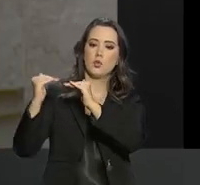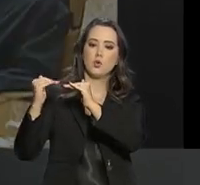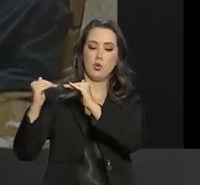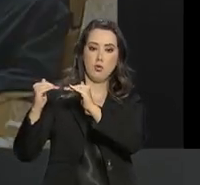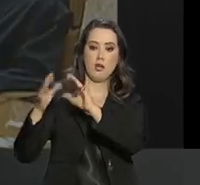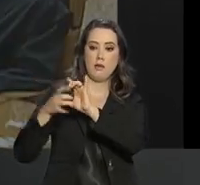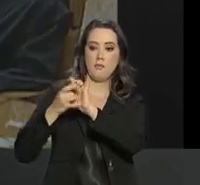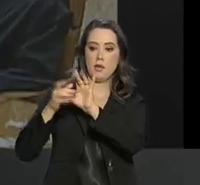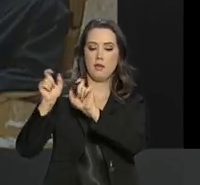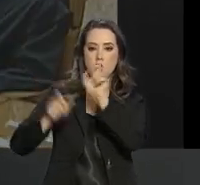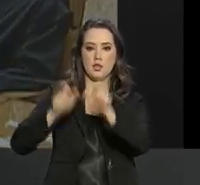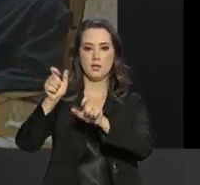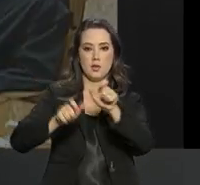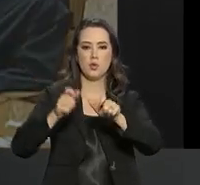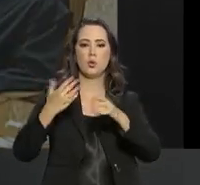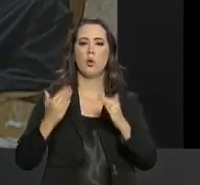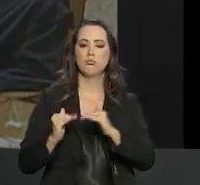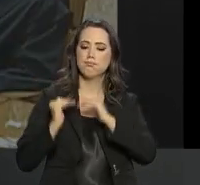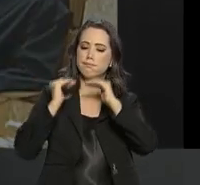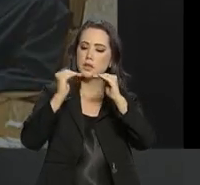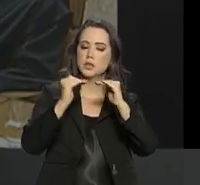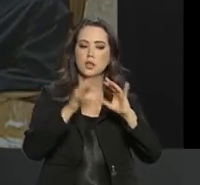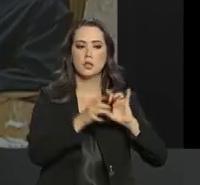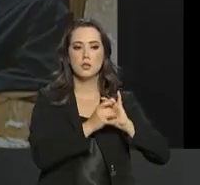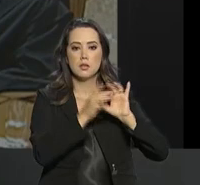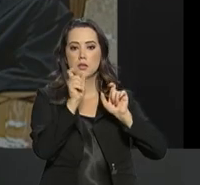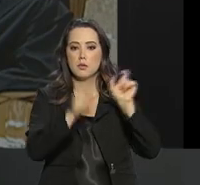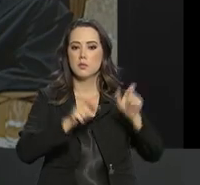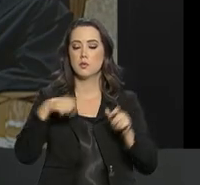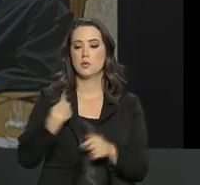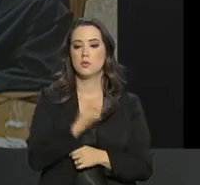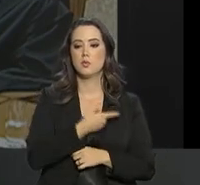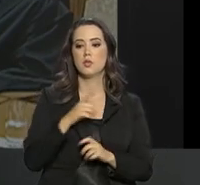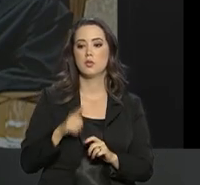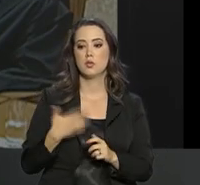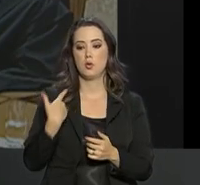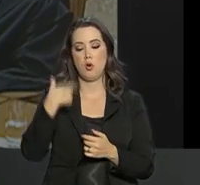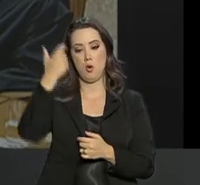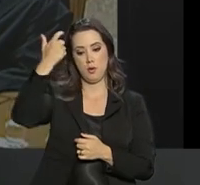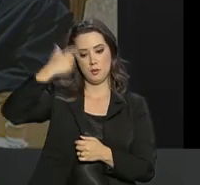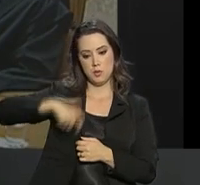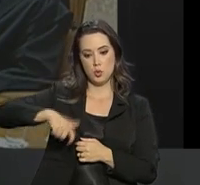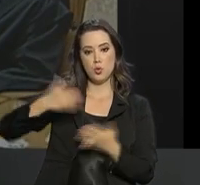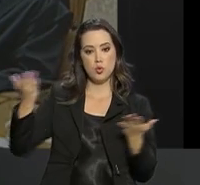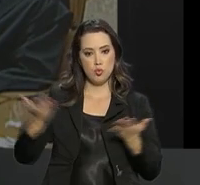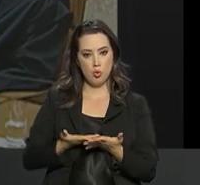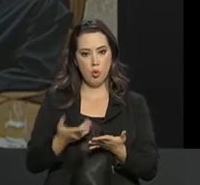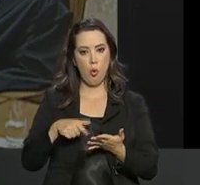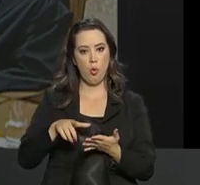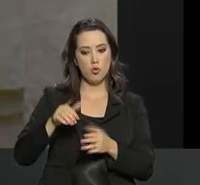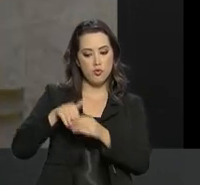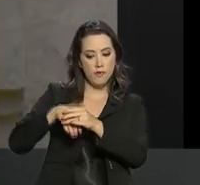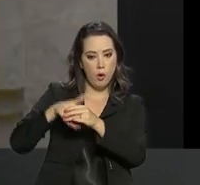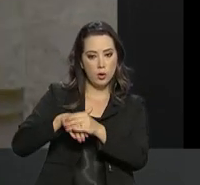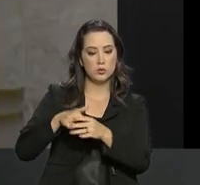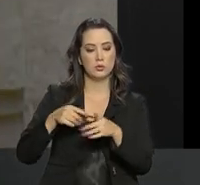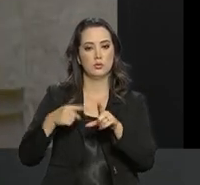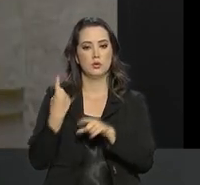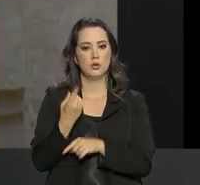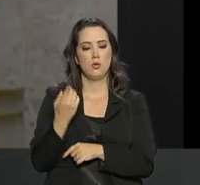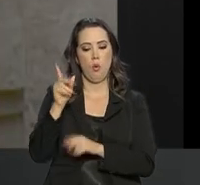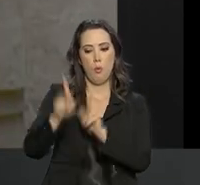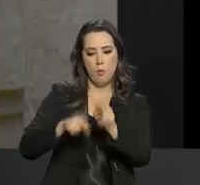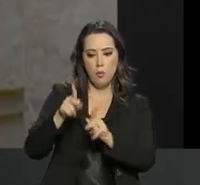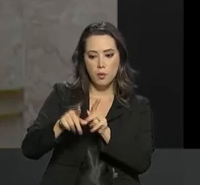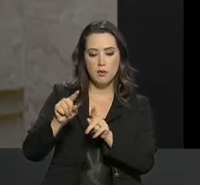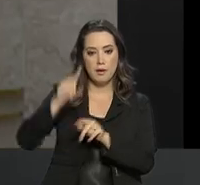do povo, isso tem dito, é uma trivialidade quase, né? Porque nós somos autoridades constituídas, o único titular do poder do nosso sistema é o